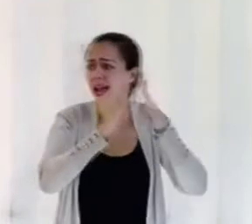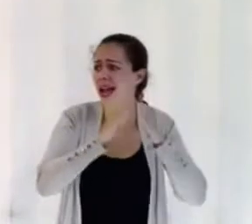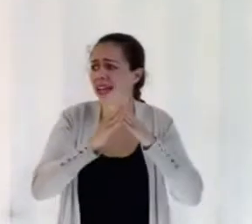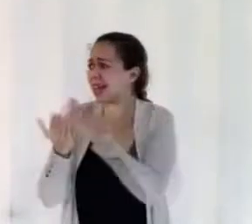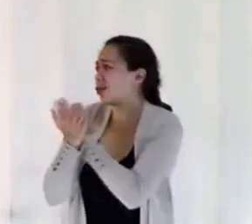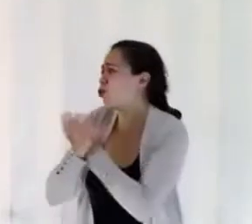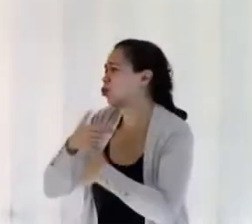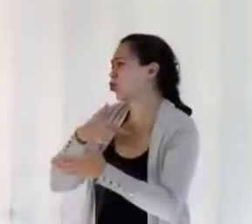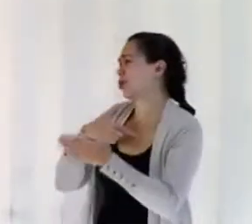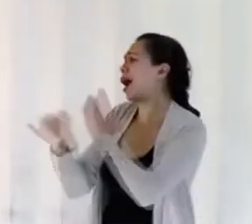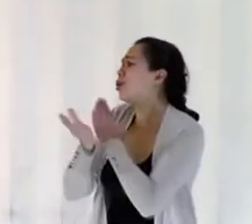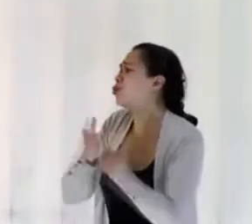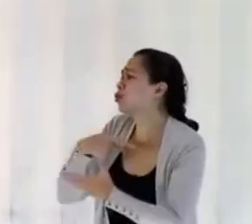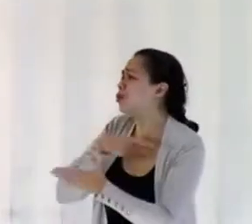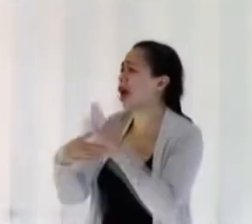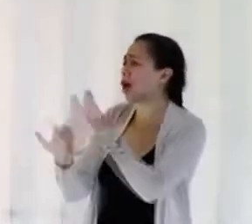ajuda.